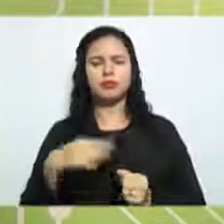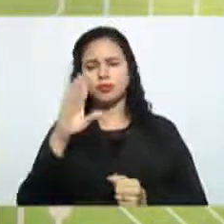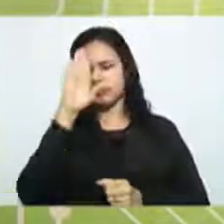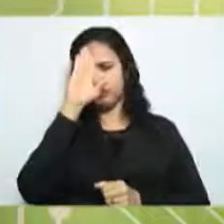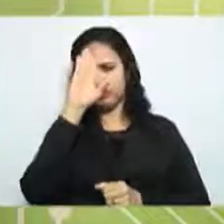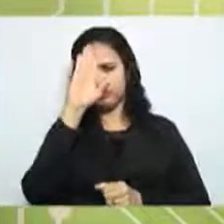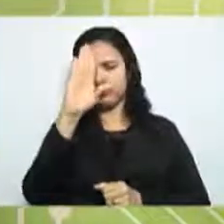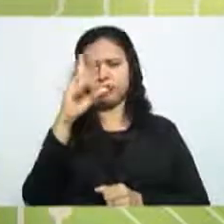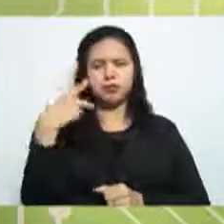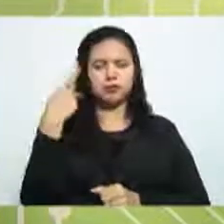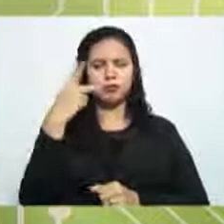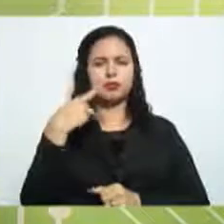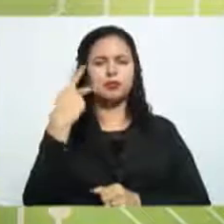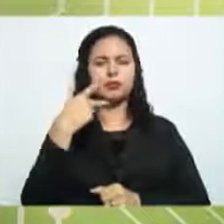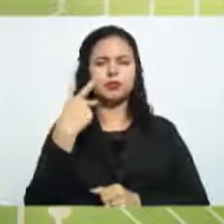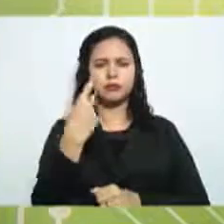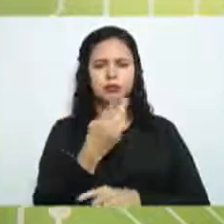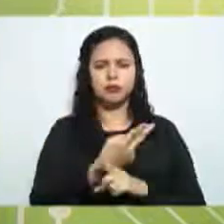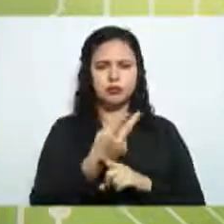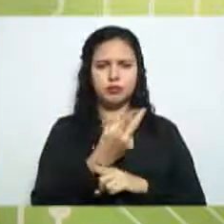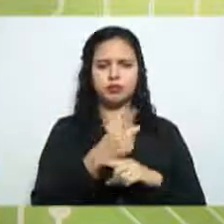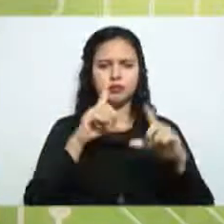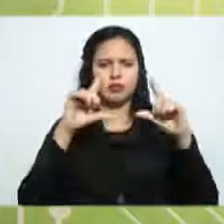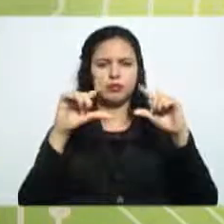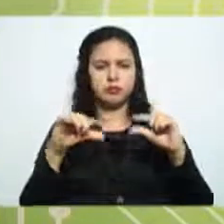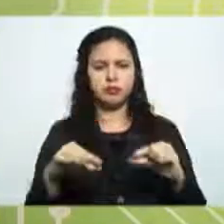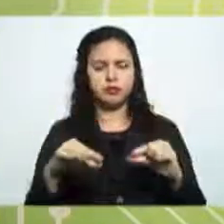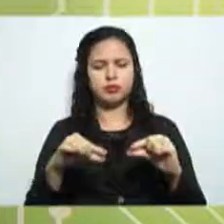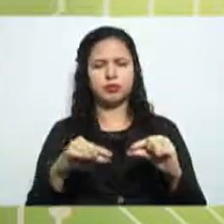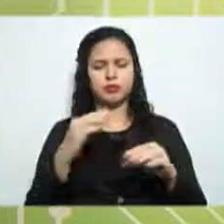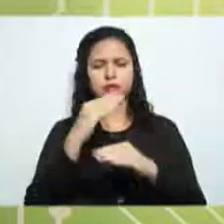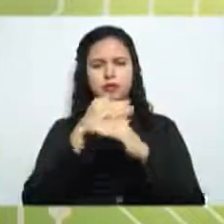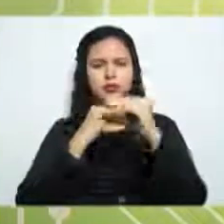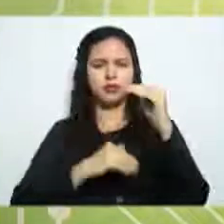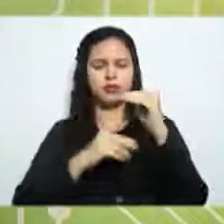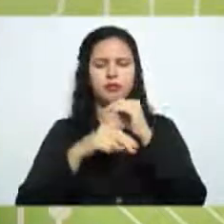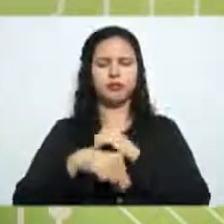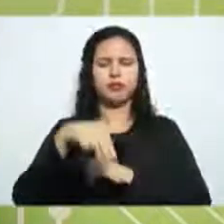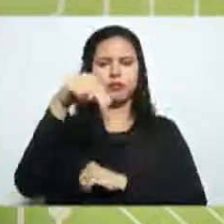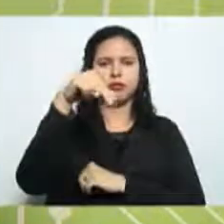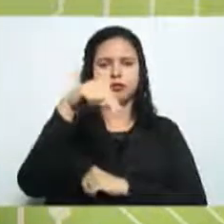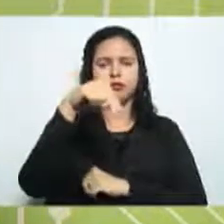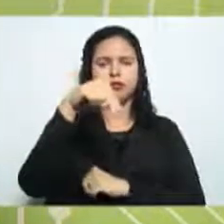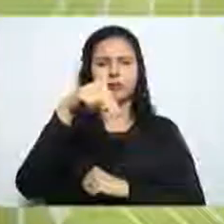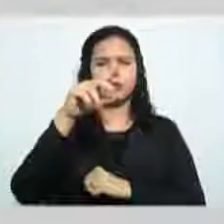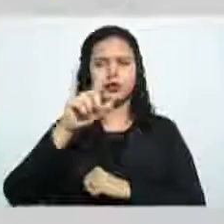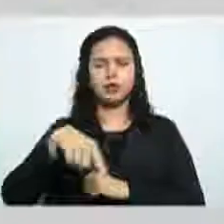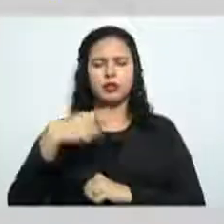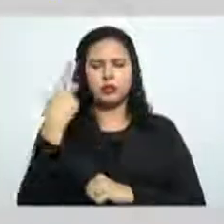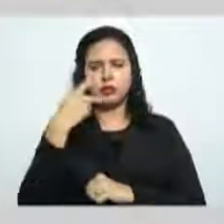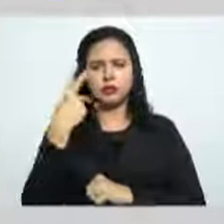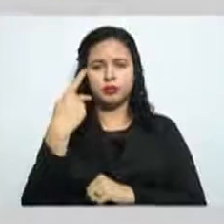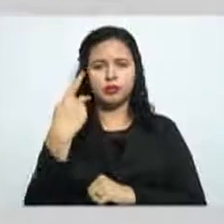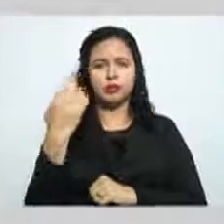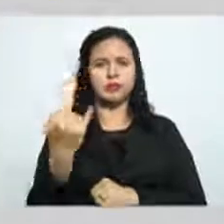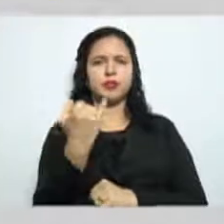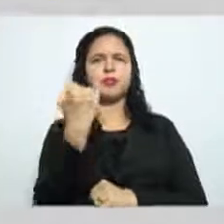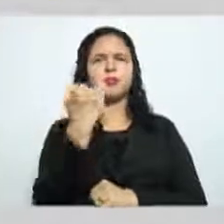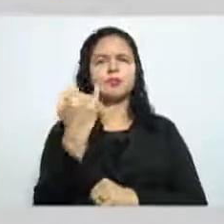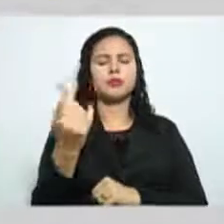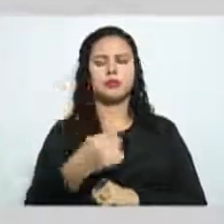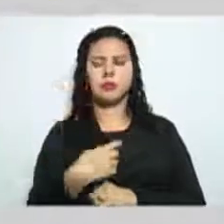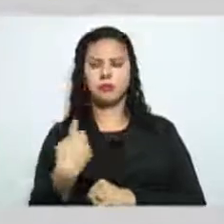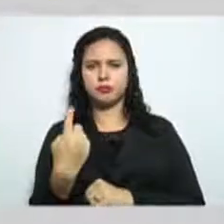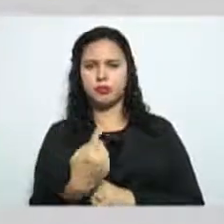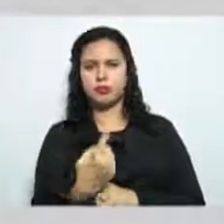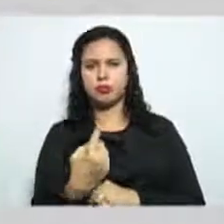principais políticas que buscam diminuir desigualdades regionais na região norte. E são políticas muito importantes para a gente.